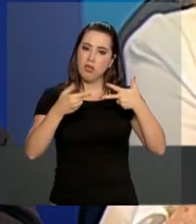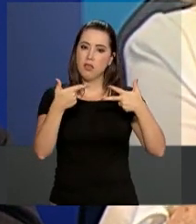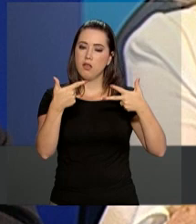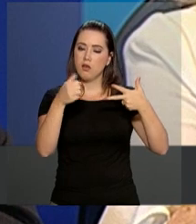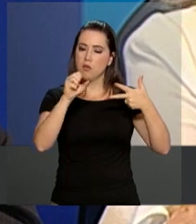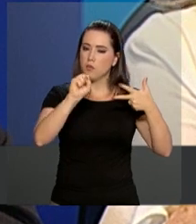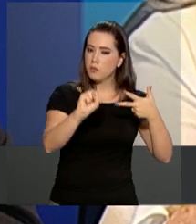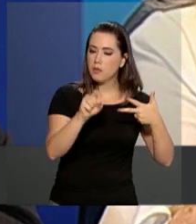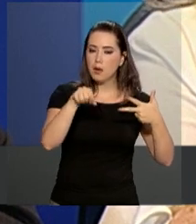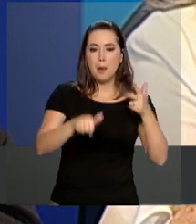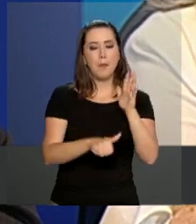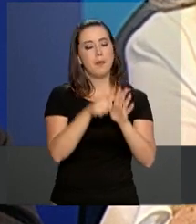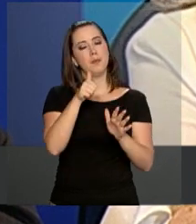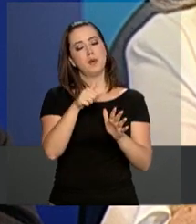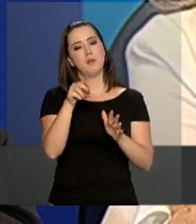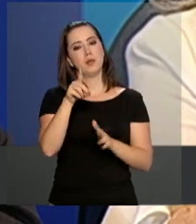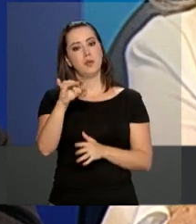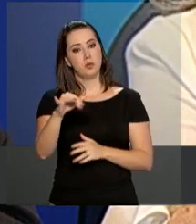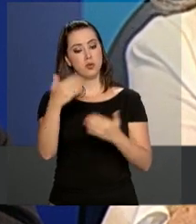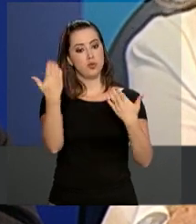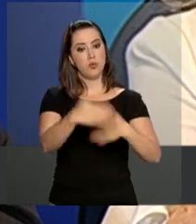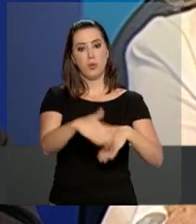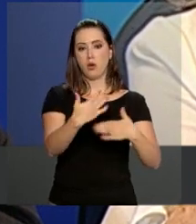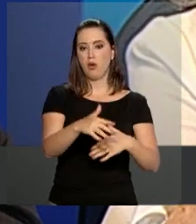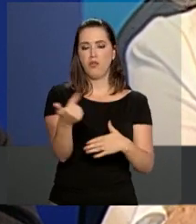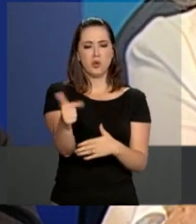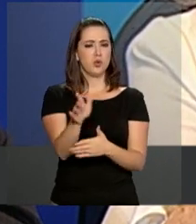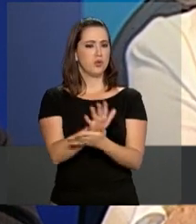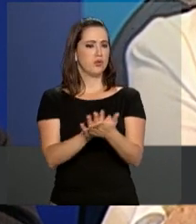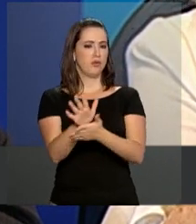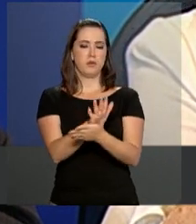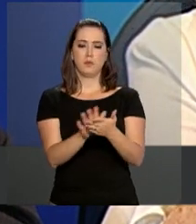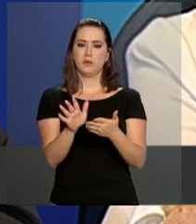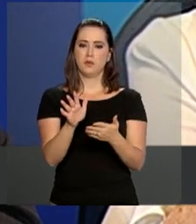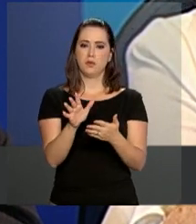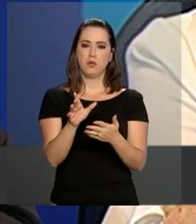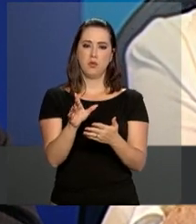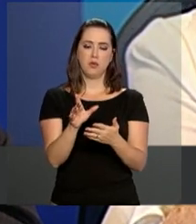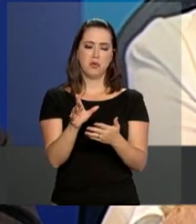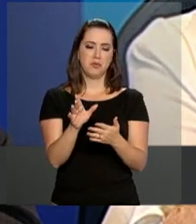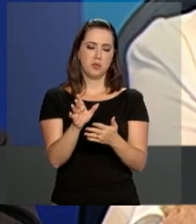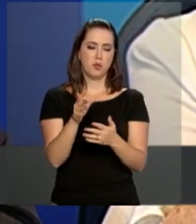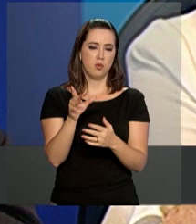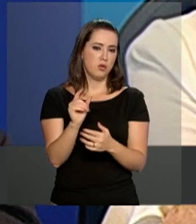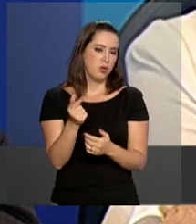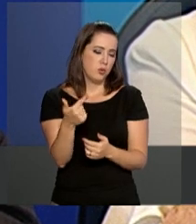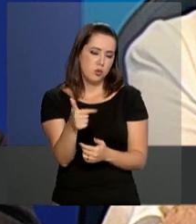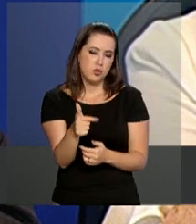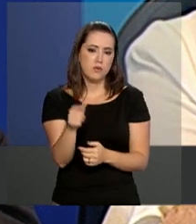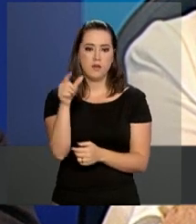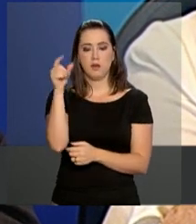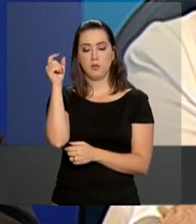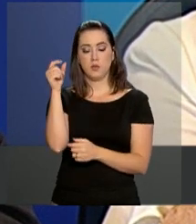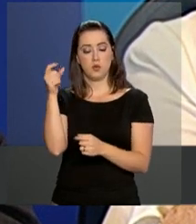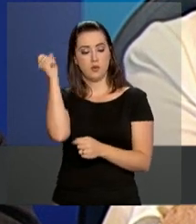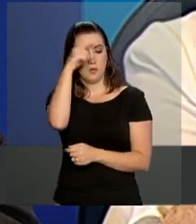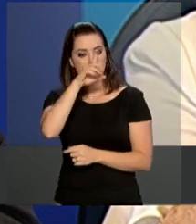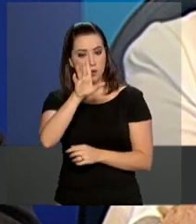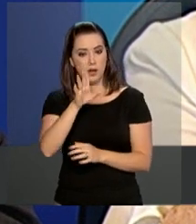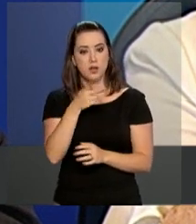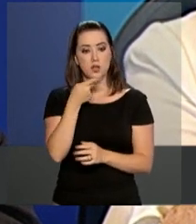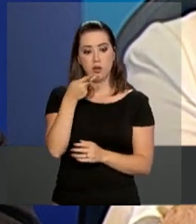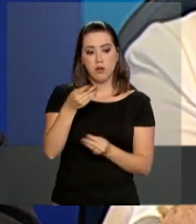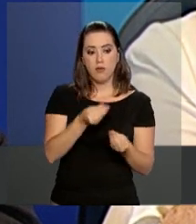dia de aplicação é nós não tivemos grandes há grandes dificuldades eu vou passar por a professora maria inês